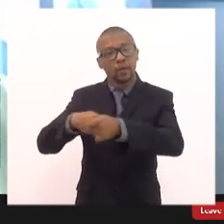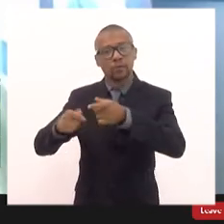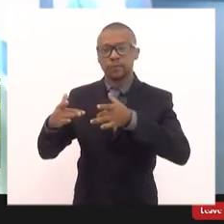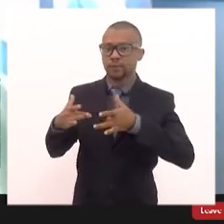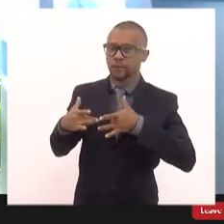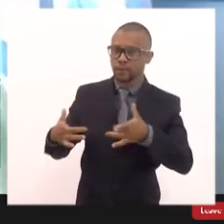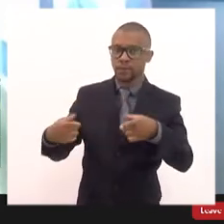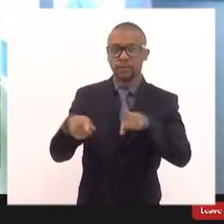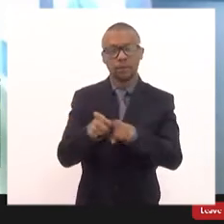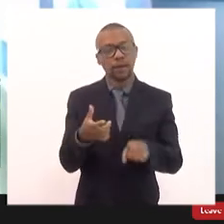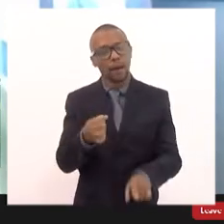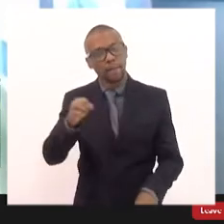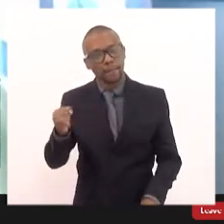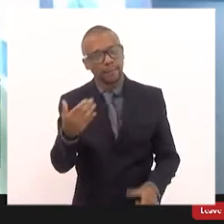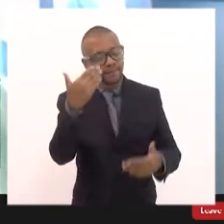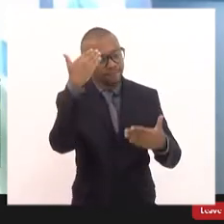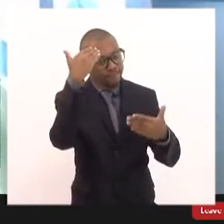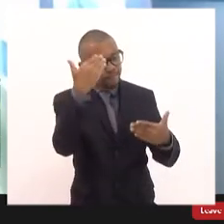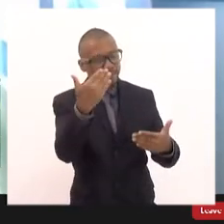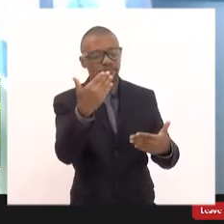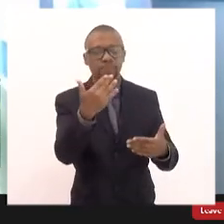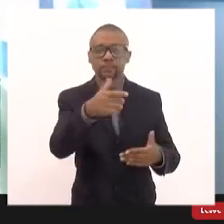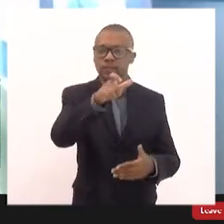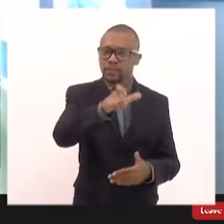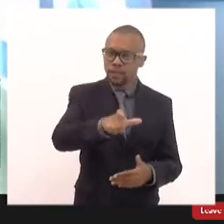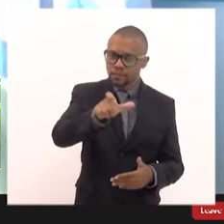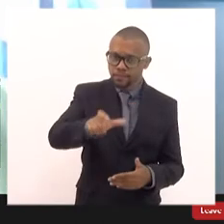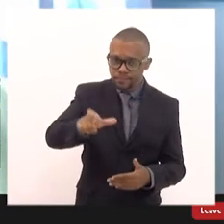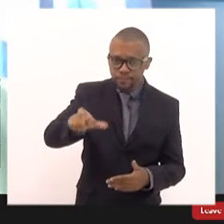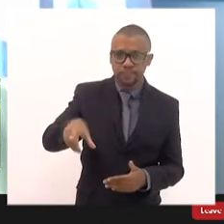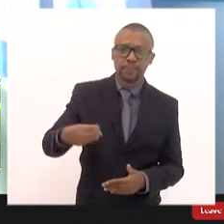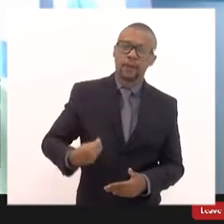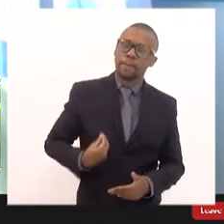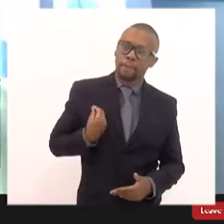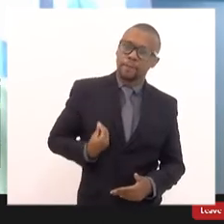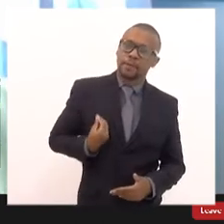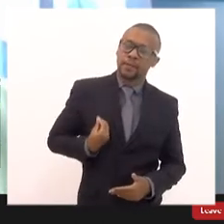presença das autoridades aqui presentes,